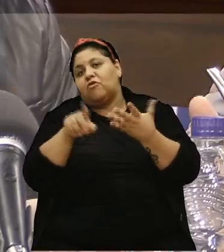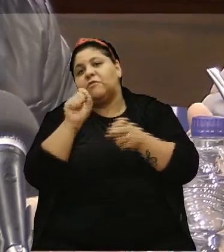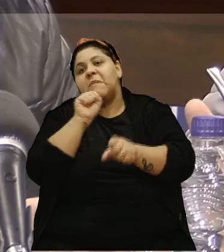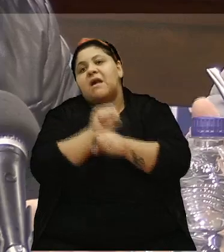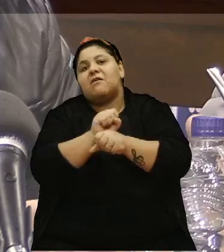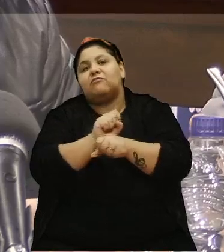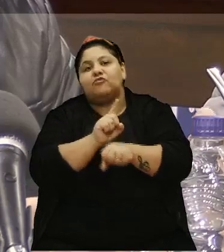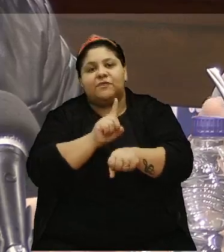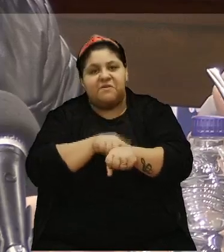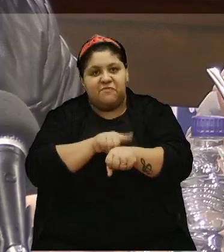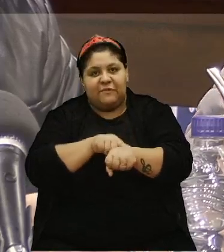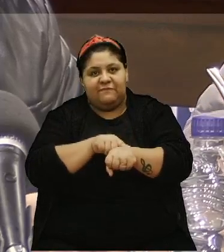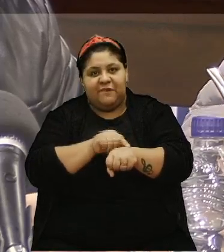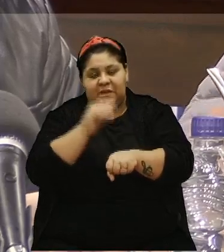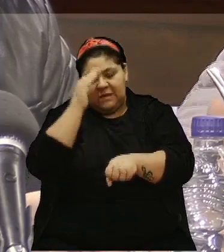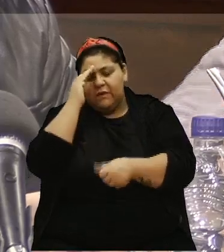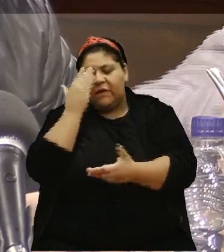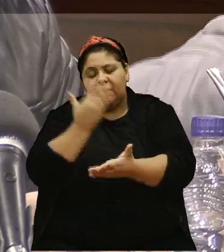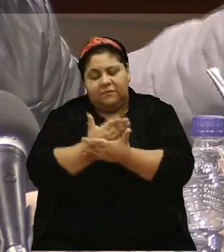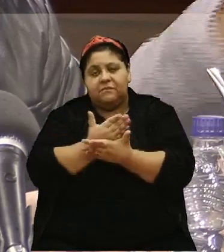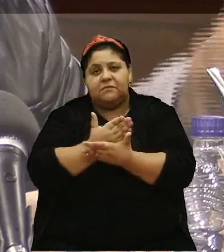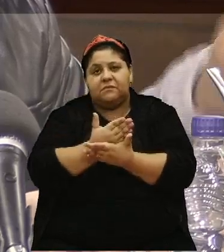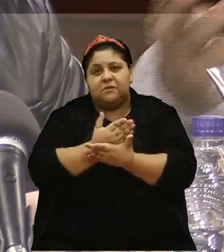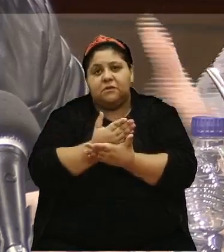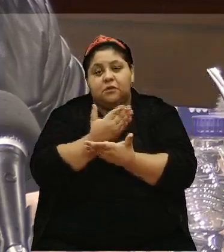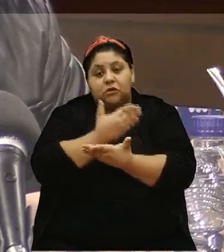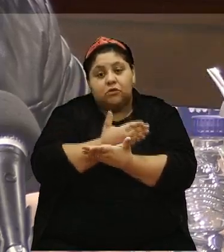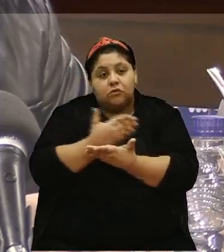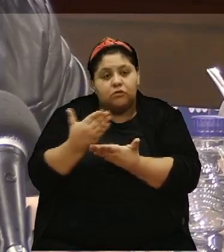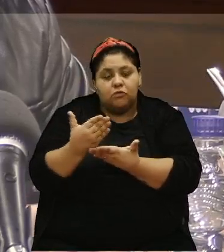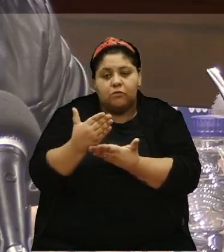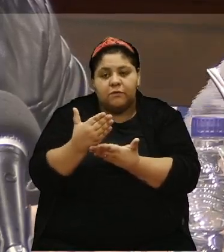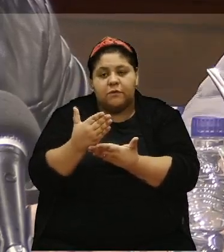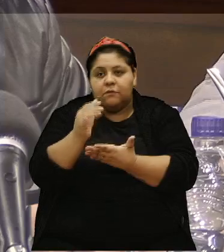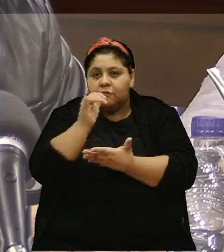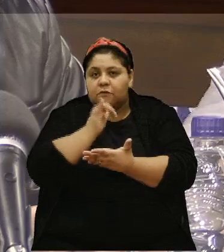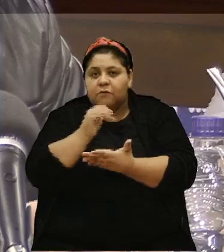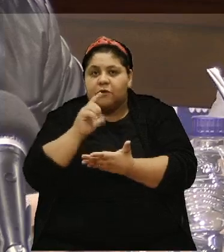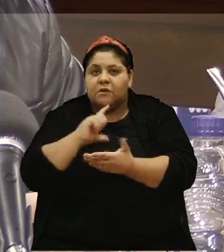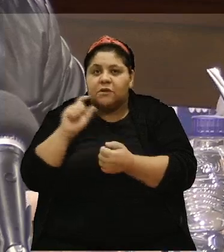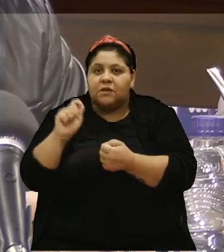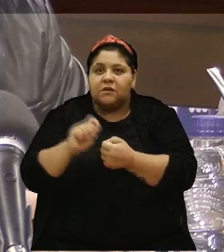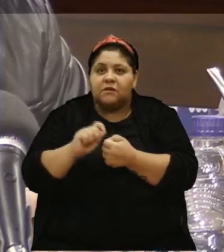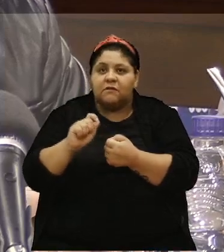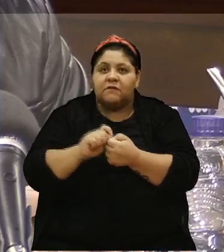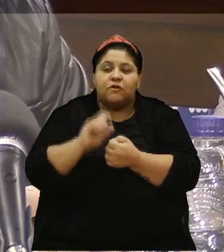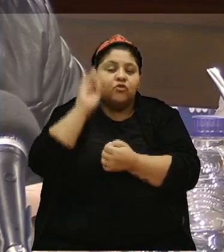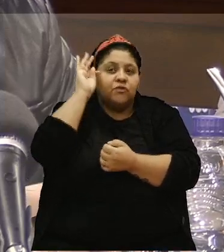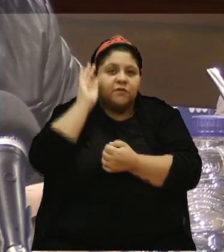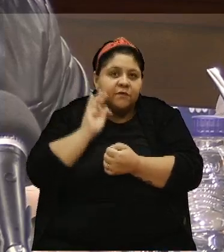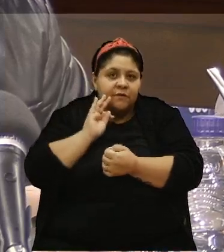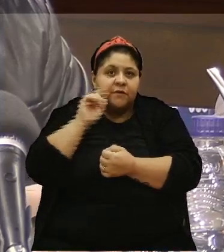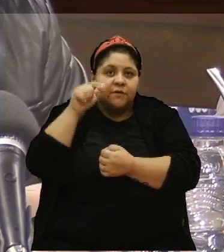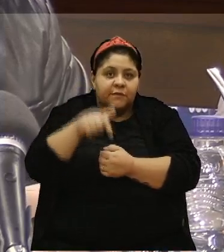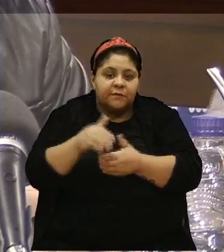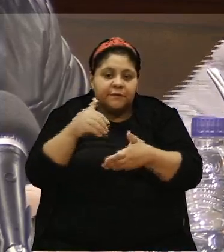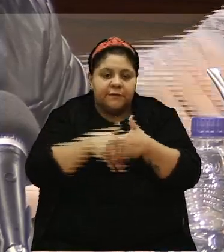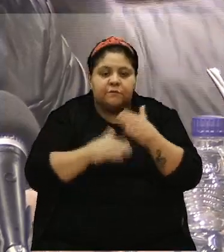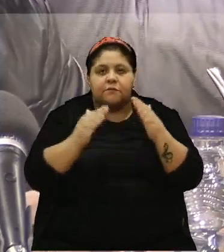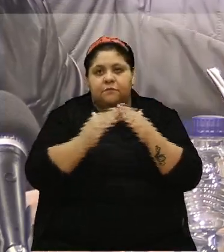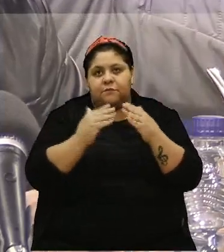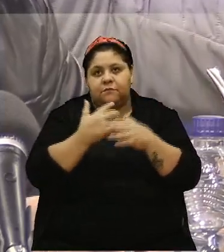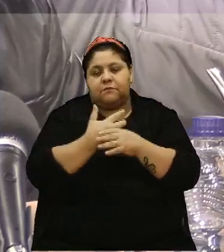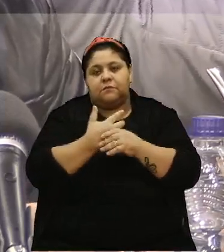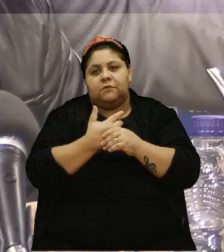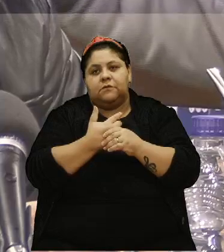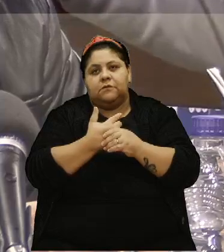tempo. Então, acredito que para nós começarmos a dar o exemplo, nós temos que fazer o nosso dever de casa, aqui dentro de Caxias do Sul. Então,